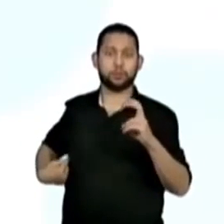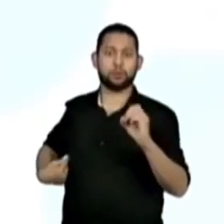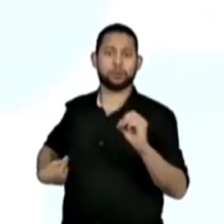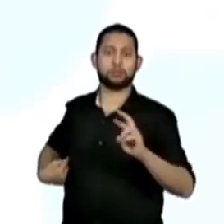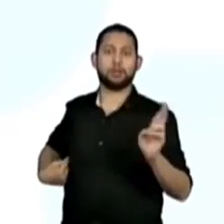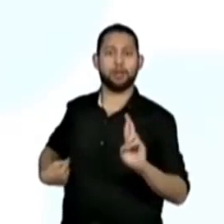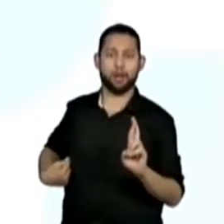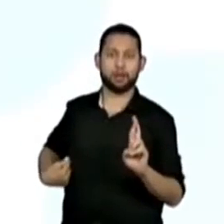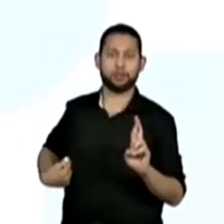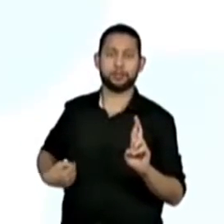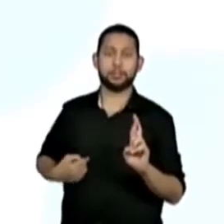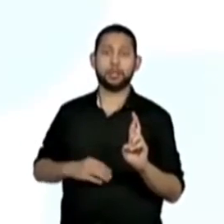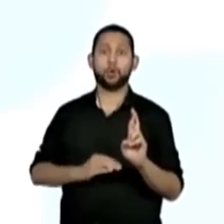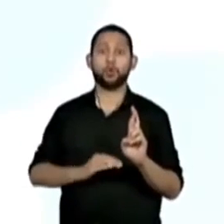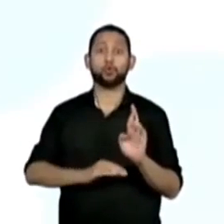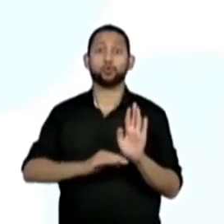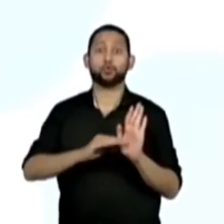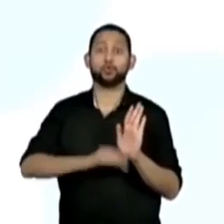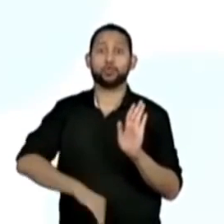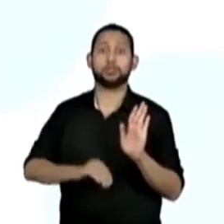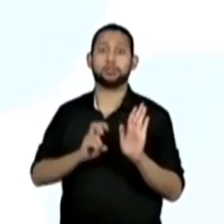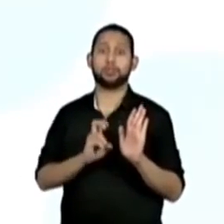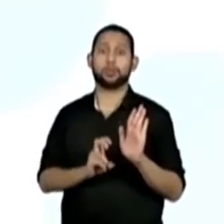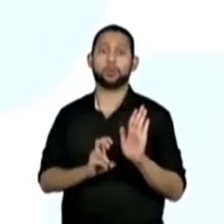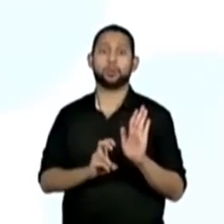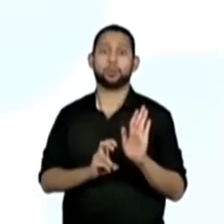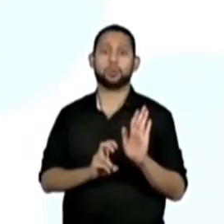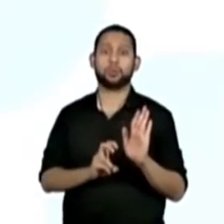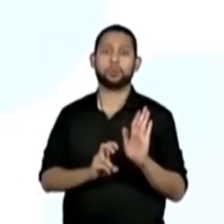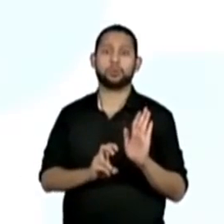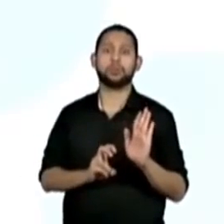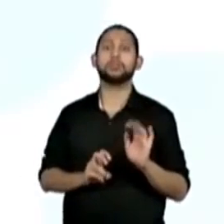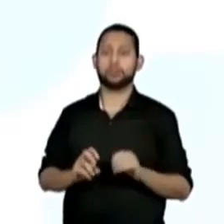temos Então qual o valor R